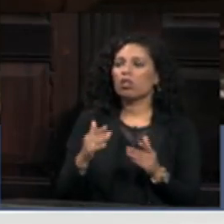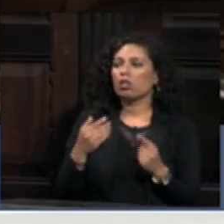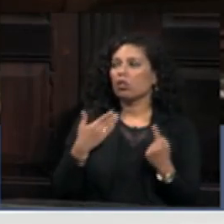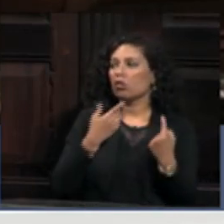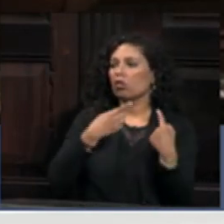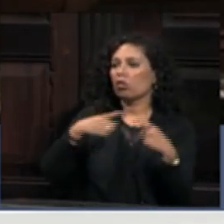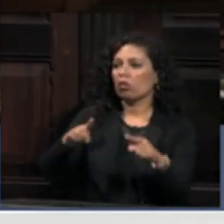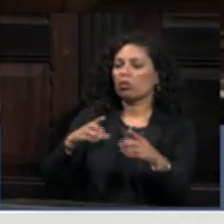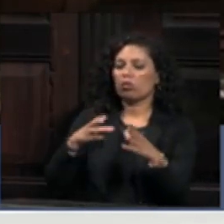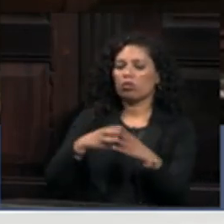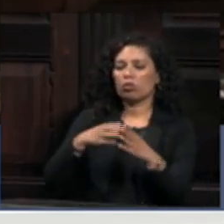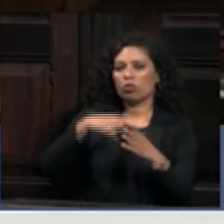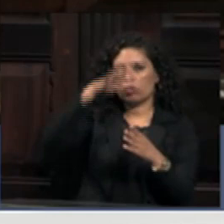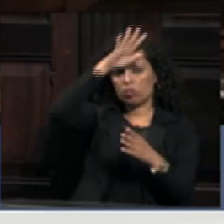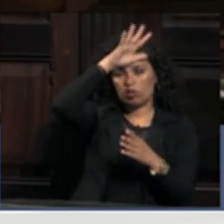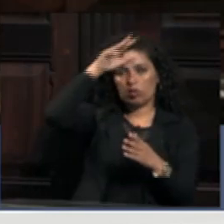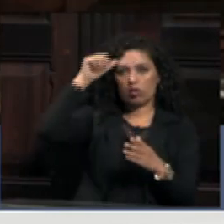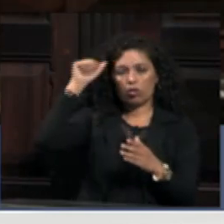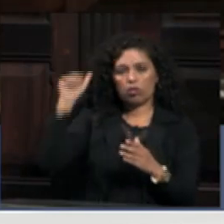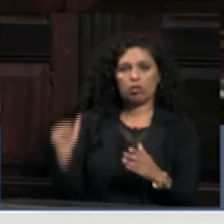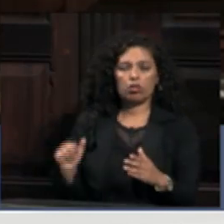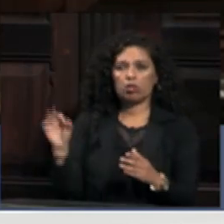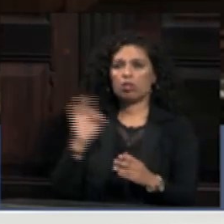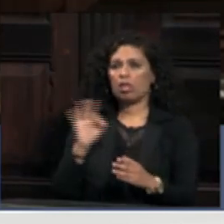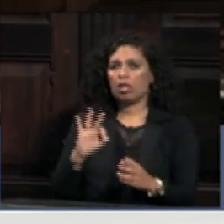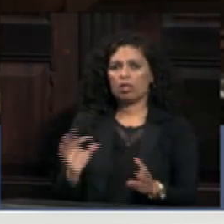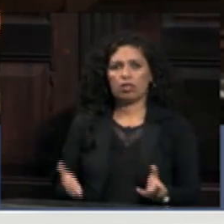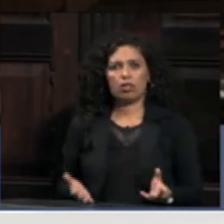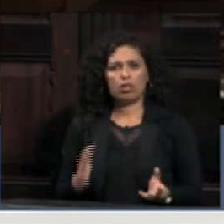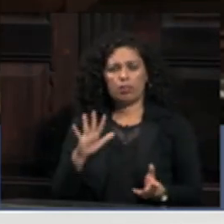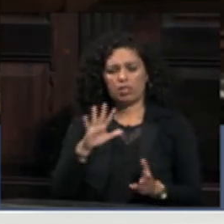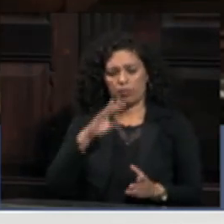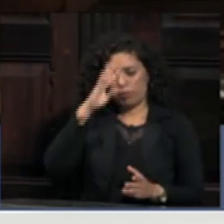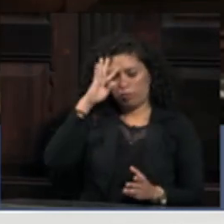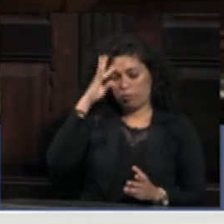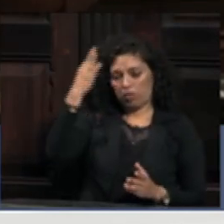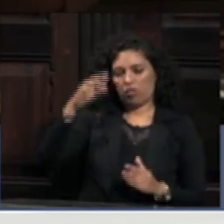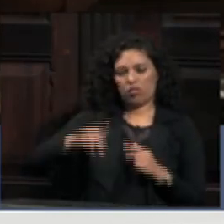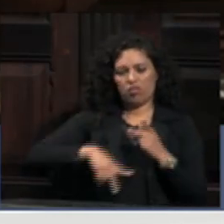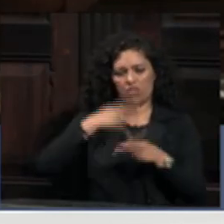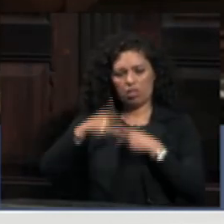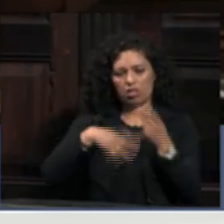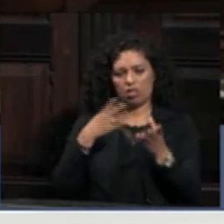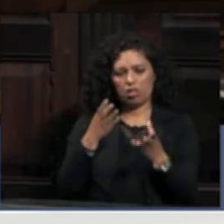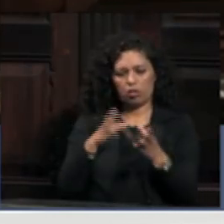compromisso. Mas como dizem, privatiza e acaba com o Ministério do Trabalho.